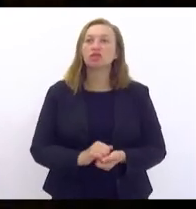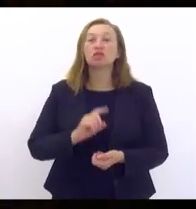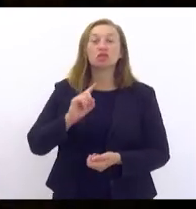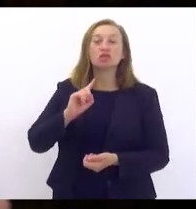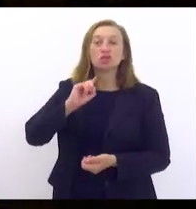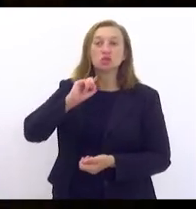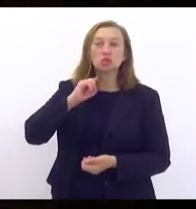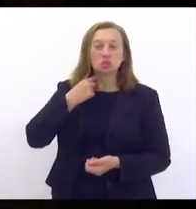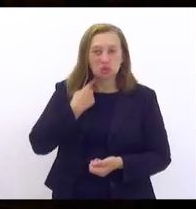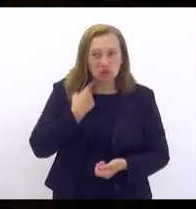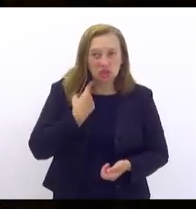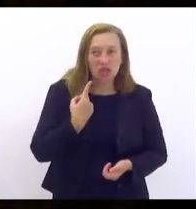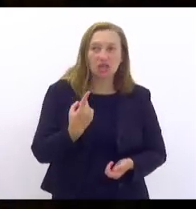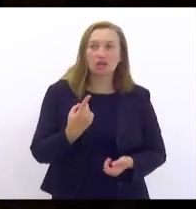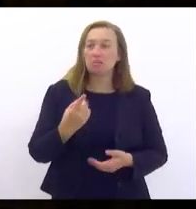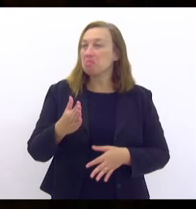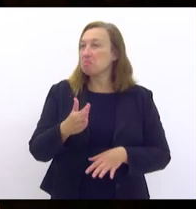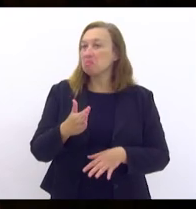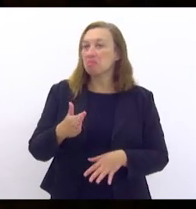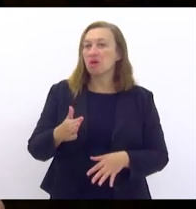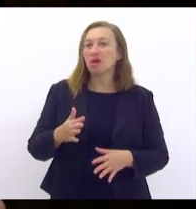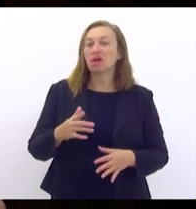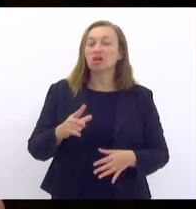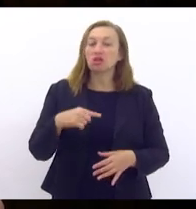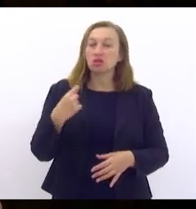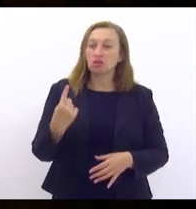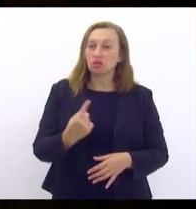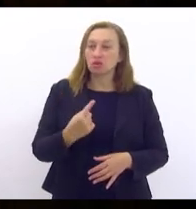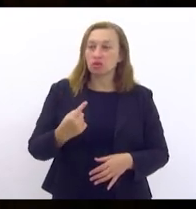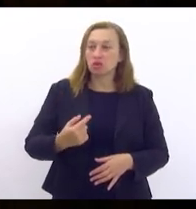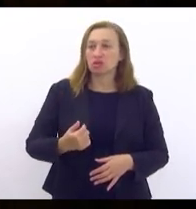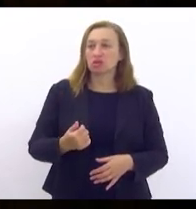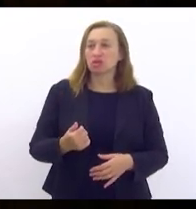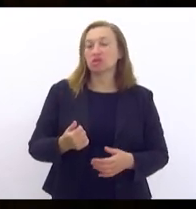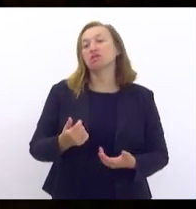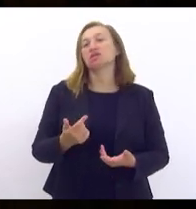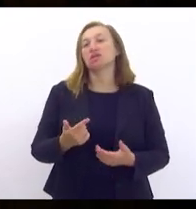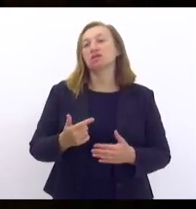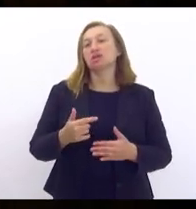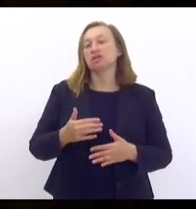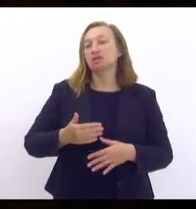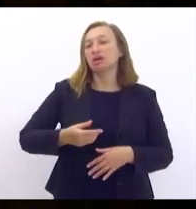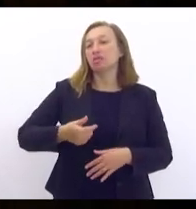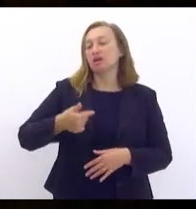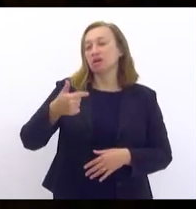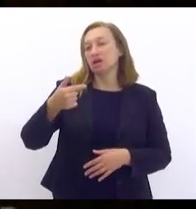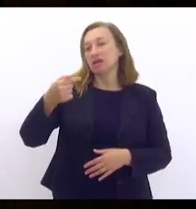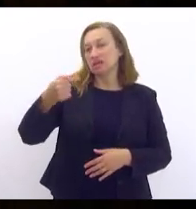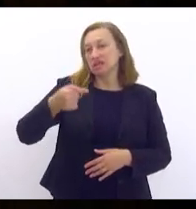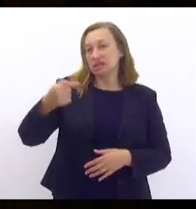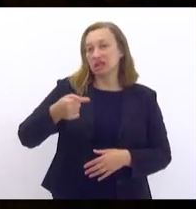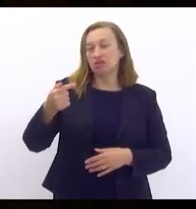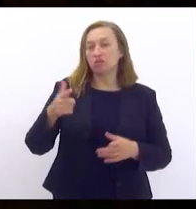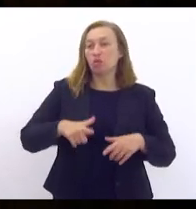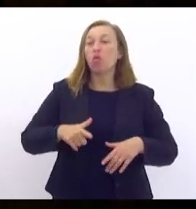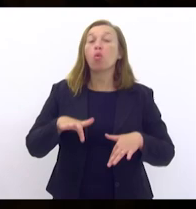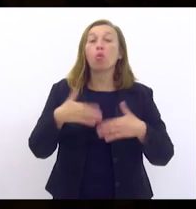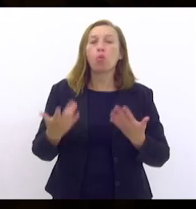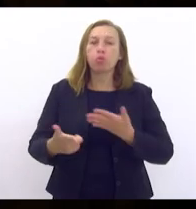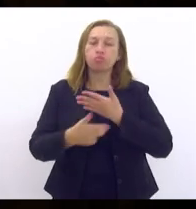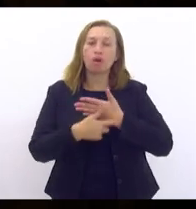nós estamos entre um dos maiores do mundo na matéria do plástico E aí qual é o papel que a gente tem aqui no Rio de Janeiro